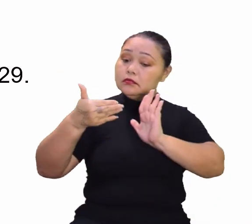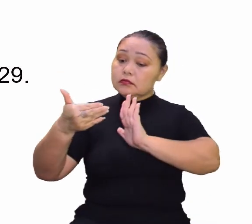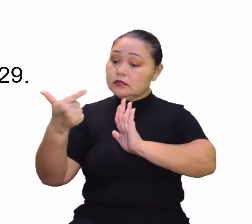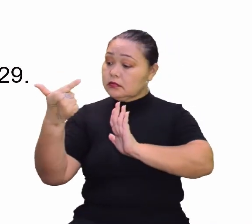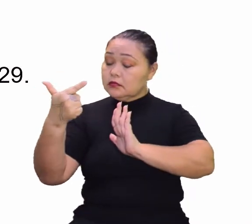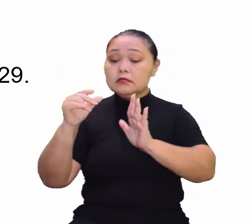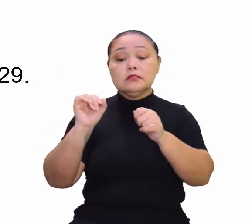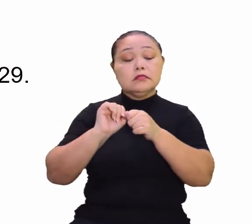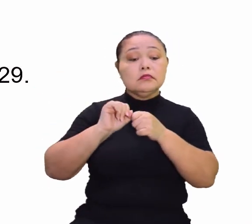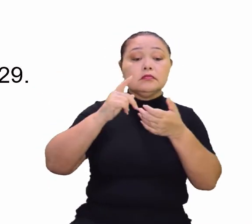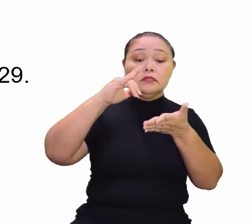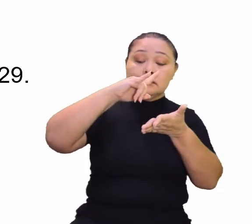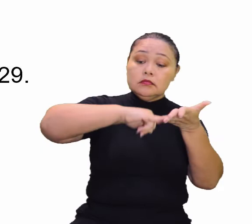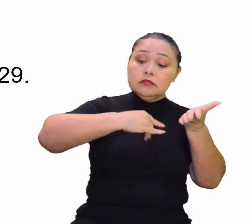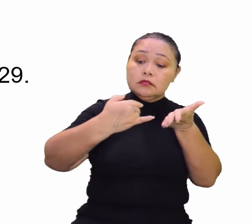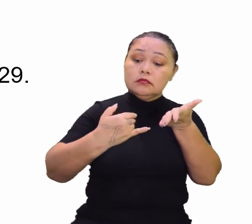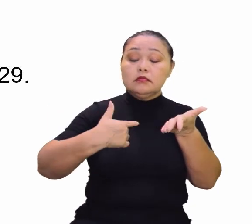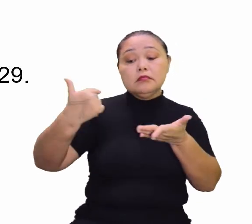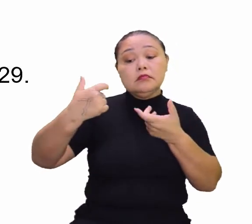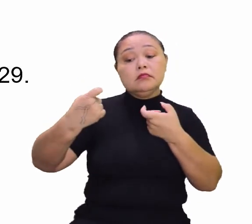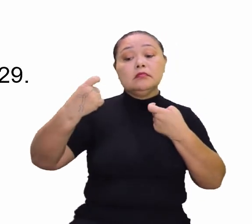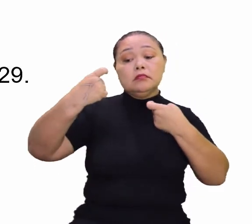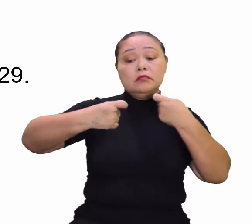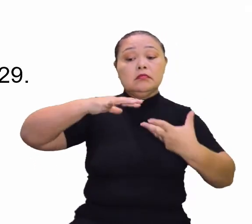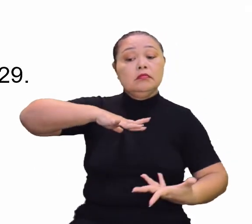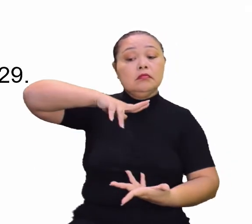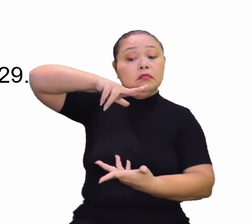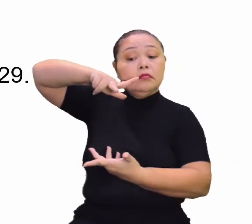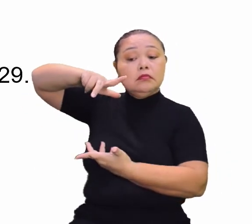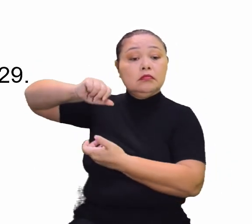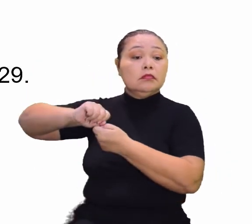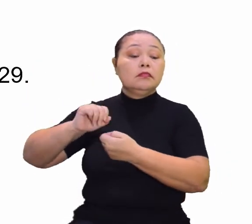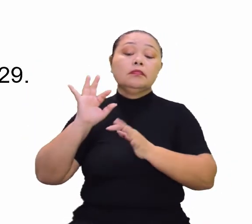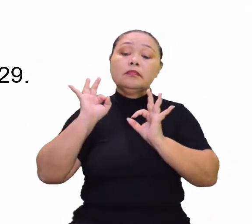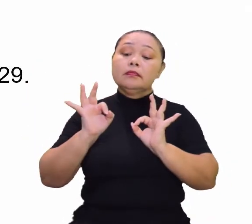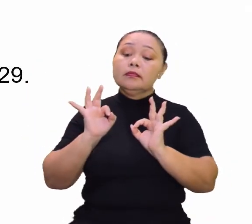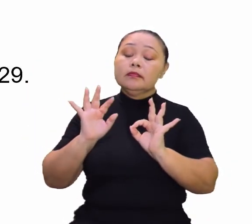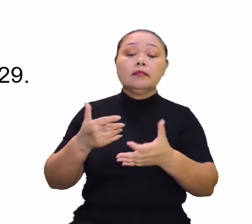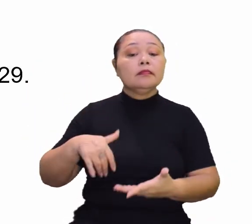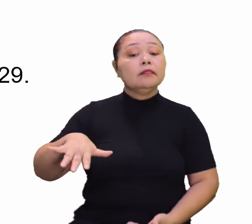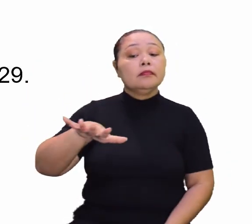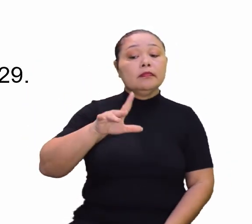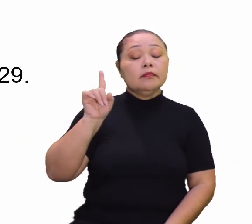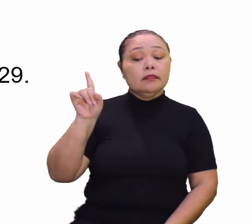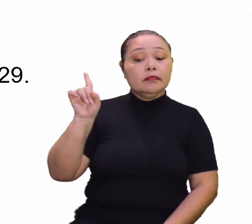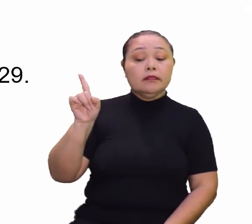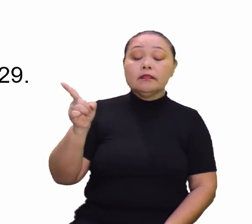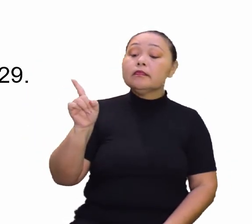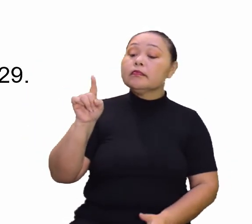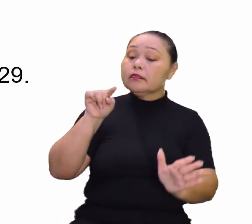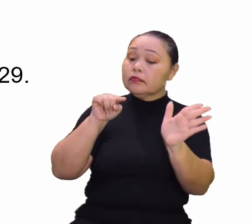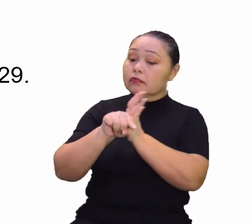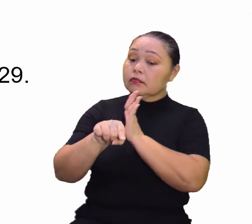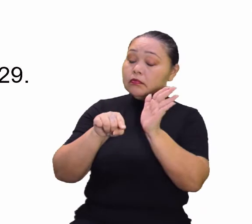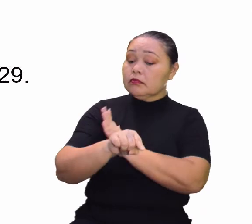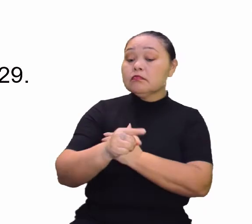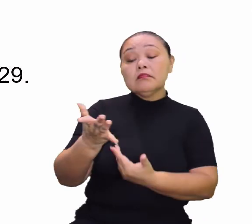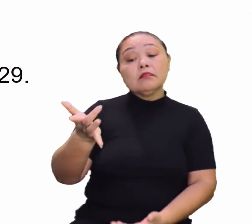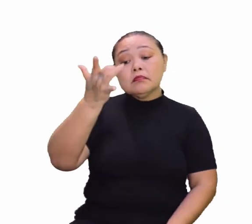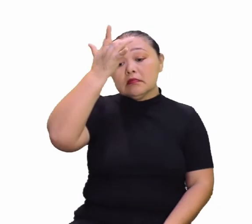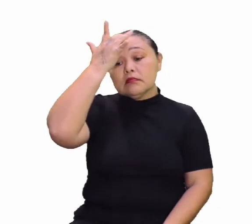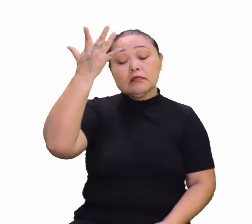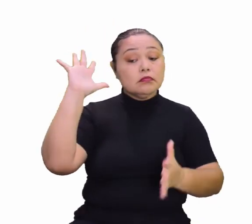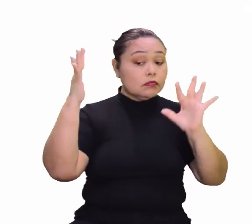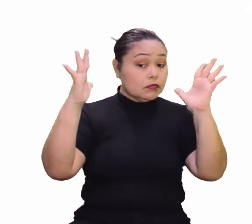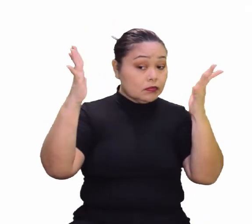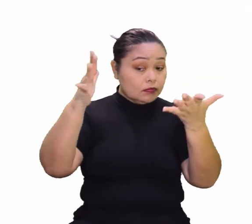que é o Tratado de Petrópolis e Segunda Guerra Mundial. Muito bem. Exatamente, galera. Essa questão estava muito fácil, de boa. Parabéns,